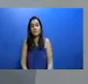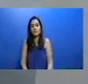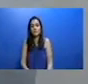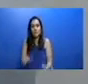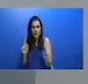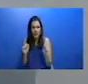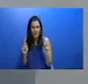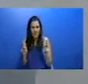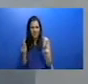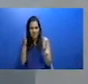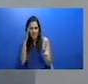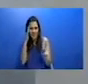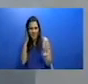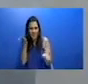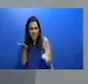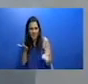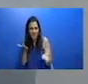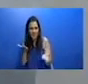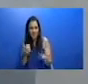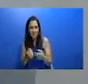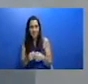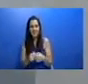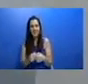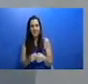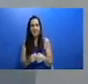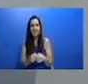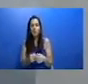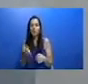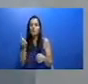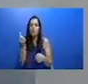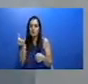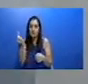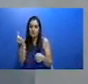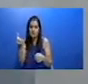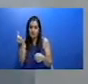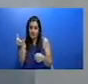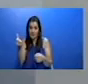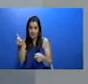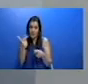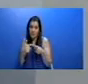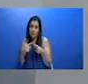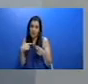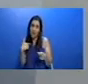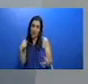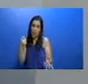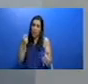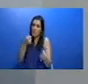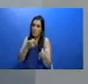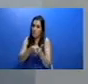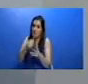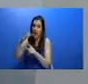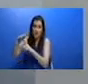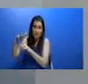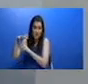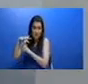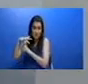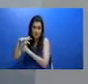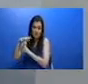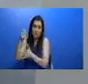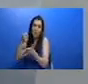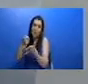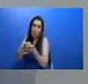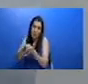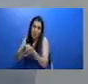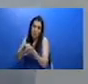bem? Como eu contei aqui meia dúzia, eu vou colocar essa banana aqui, porque eu comprei ela na feira e eu comprei por dúzia, tá